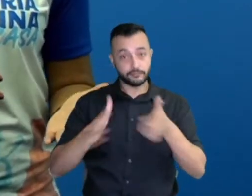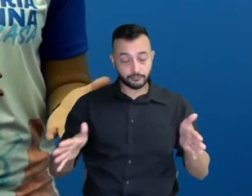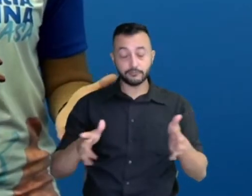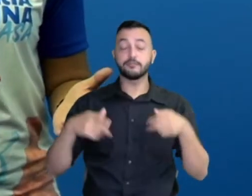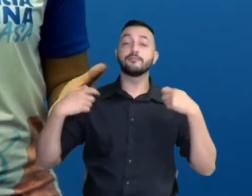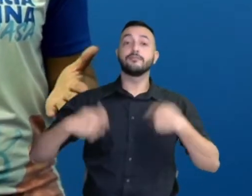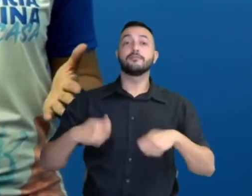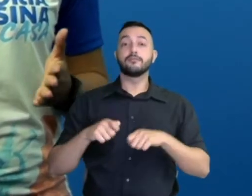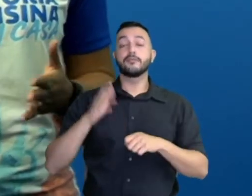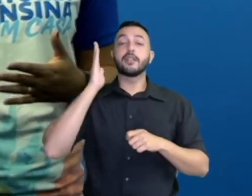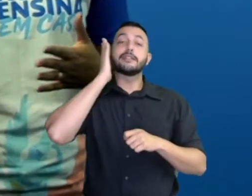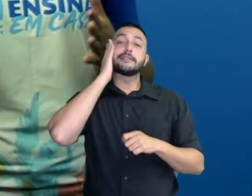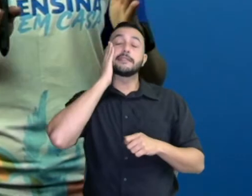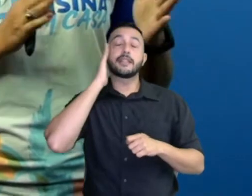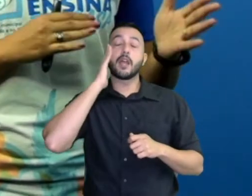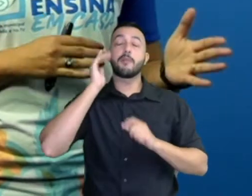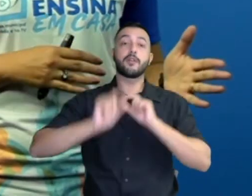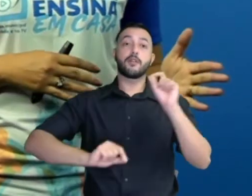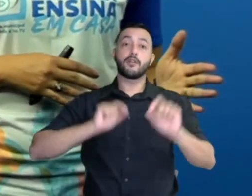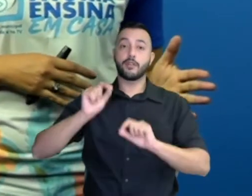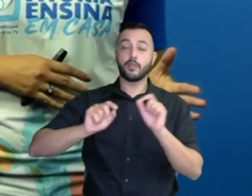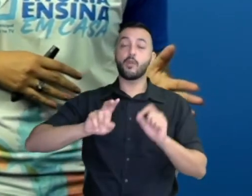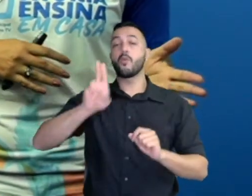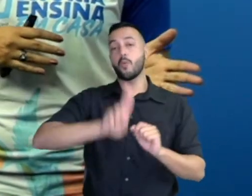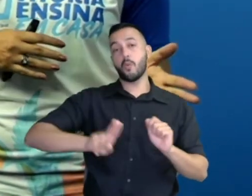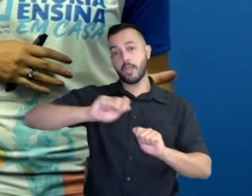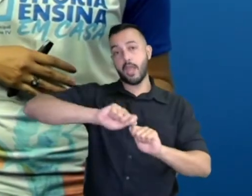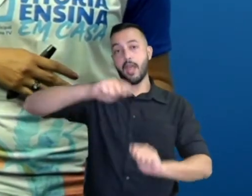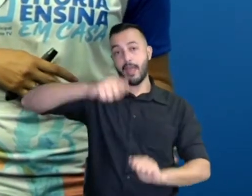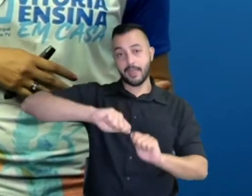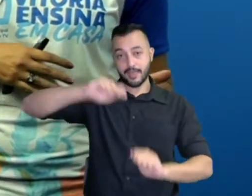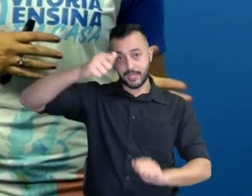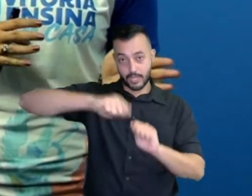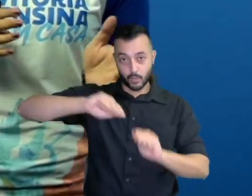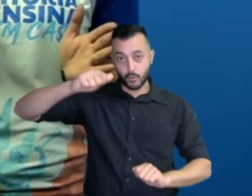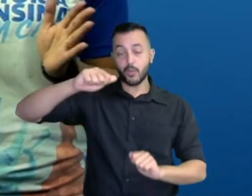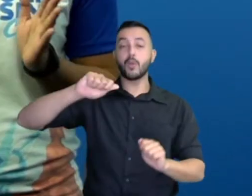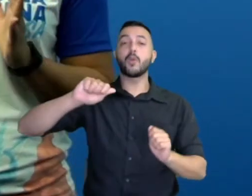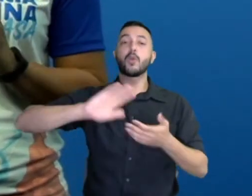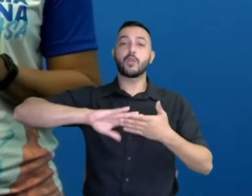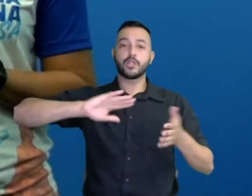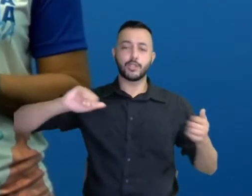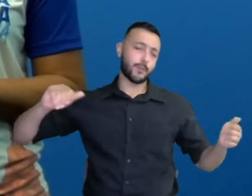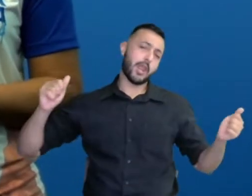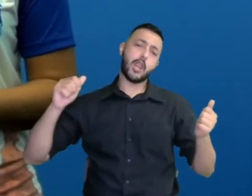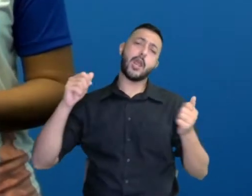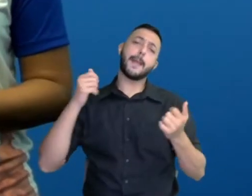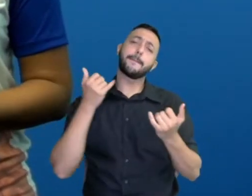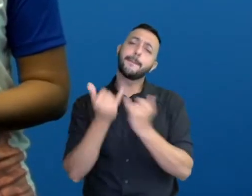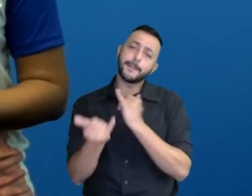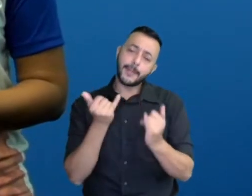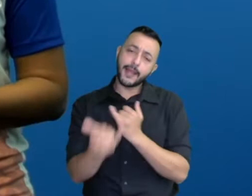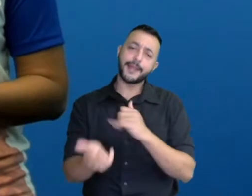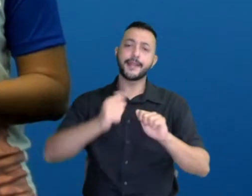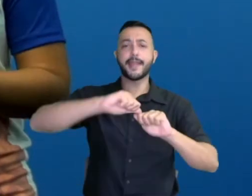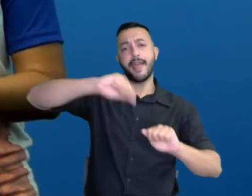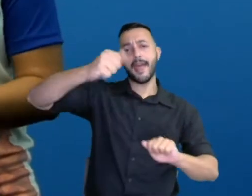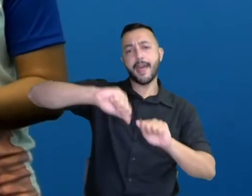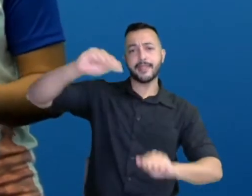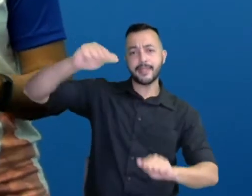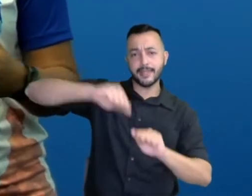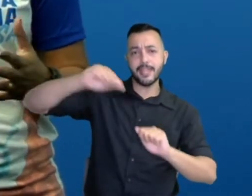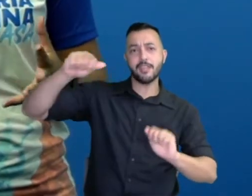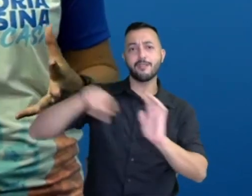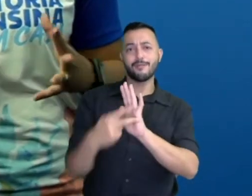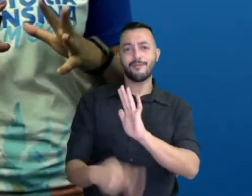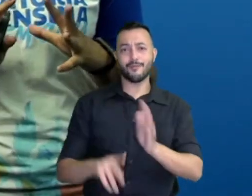gente precisa saber que o uso dos artigos em espanhol, ele é bem parecido com o uso dos artigos em